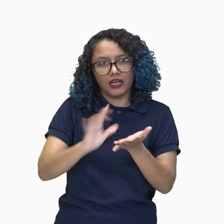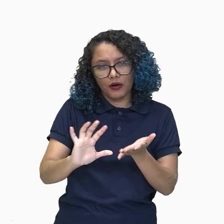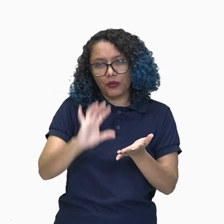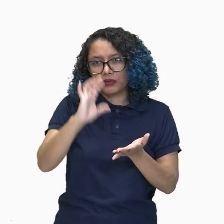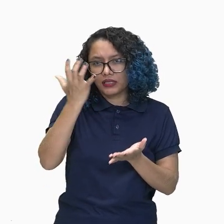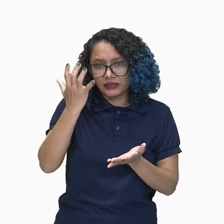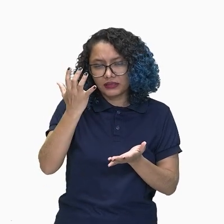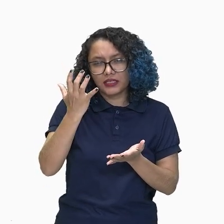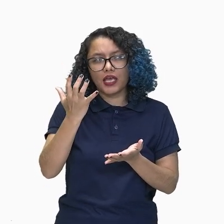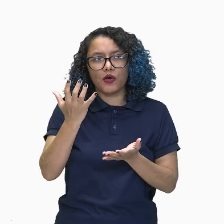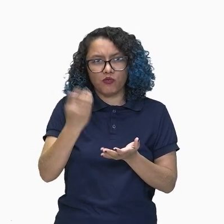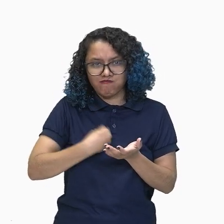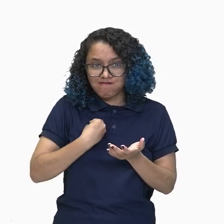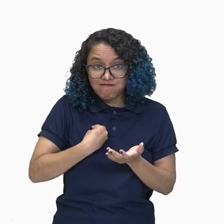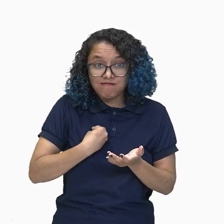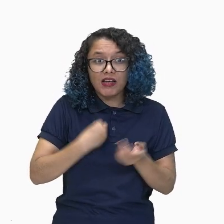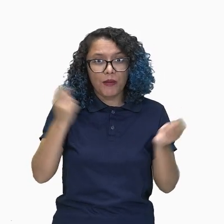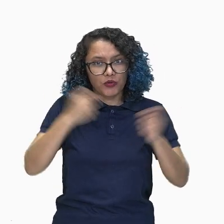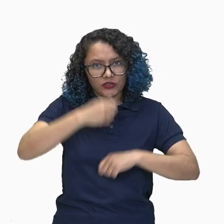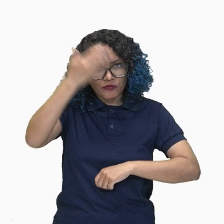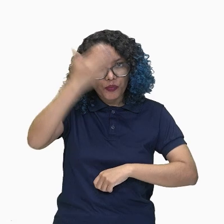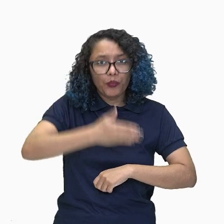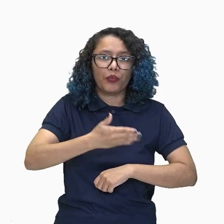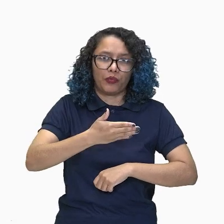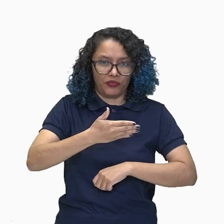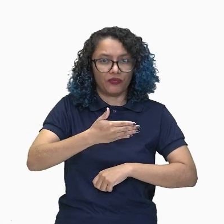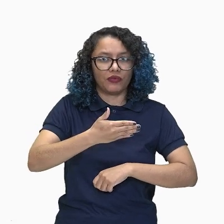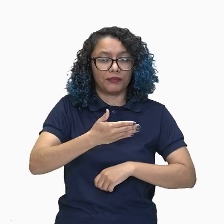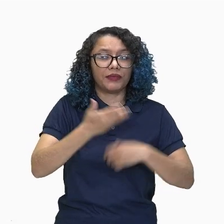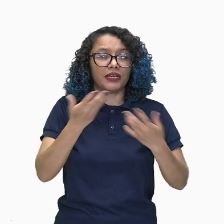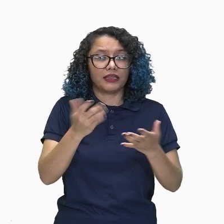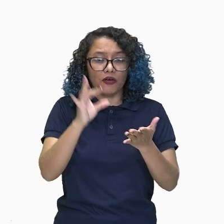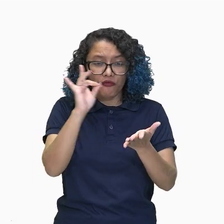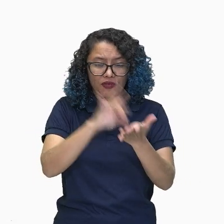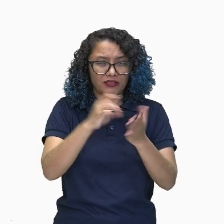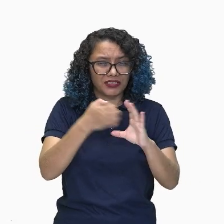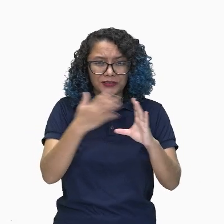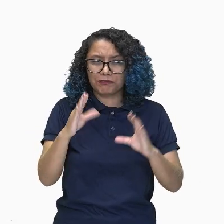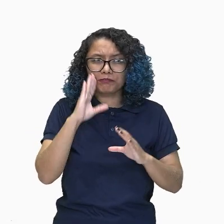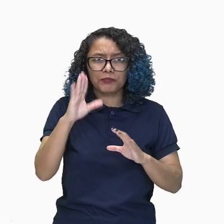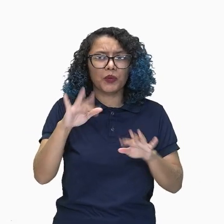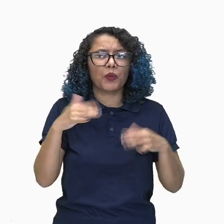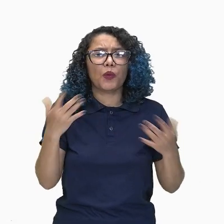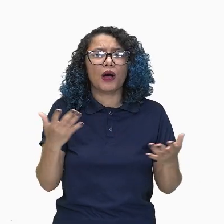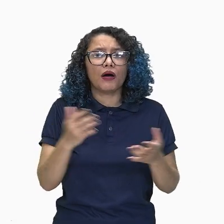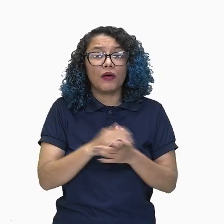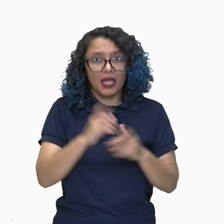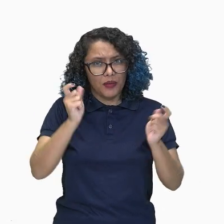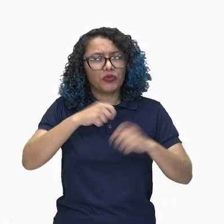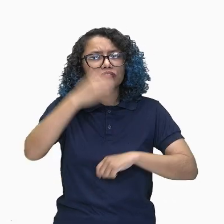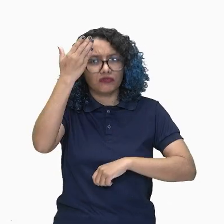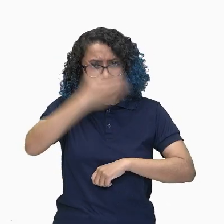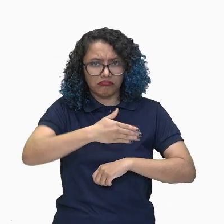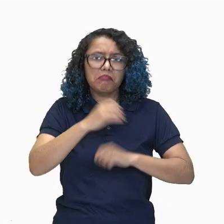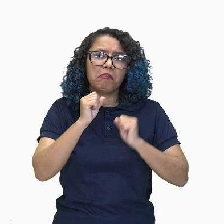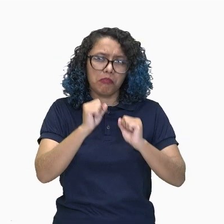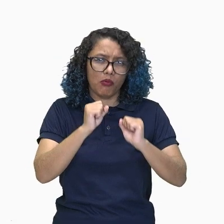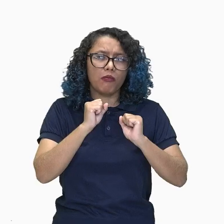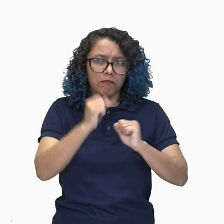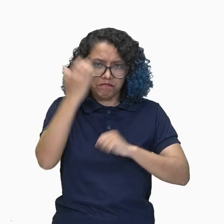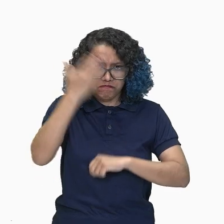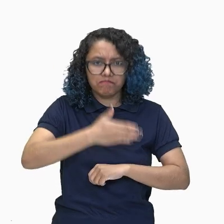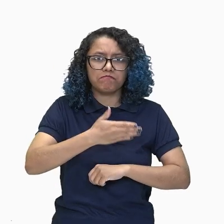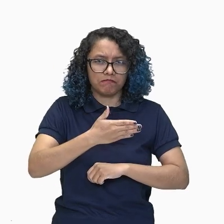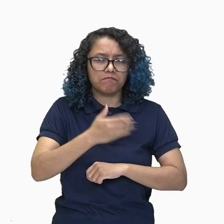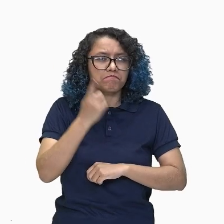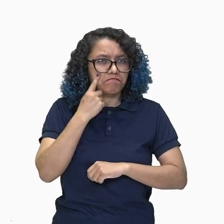ser comprovado. Então, o fato, uma das características principais do fato é que ele é verificável, ele pode ser comprovado, você